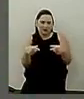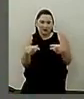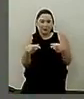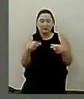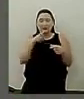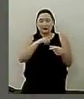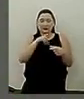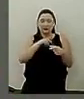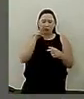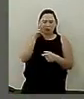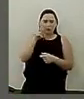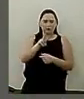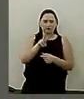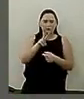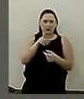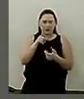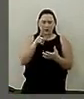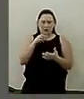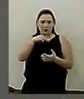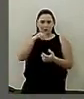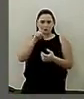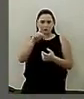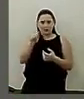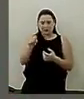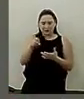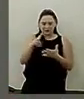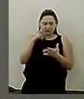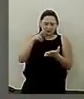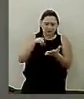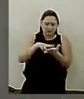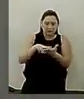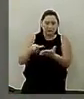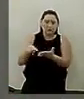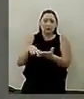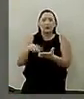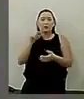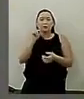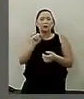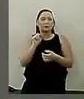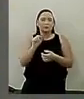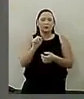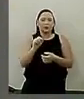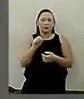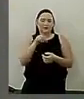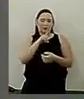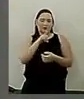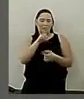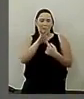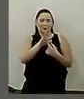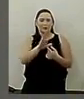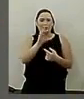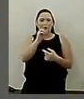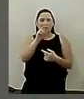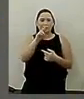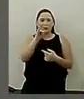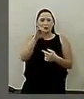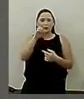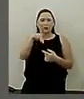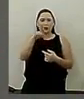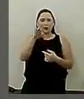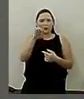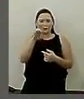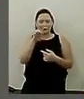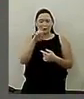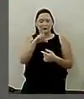que quando você olha para o mapa mundi, só com um mapa mais específico do Oriente Médio, que você vai encontrá-lo ali